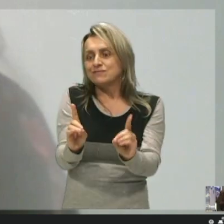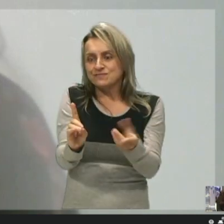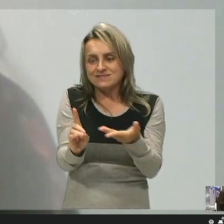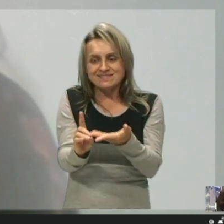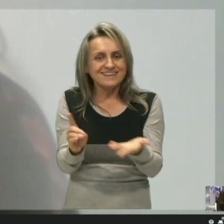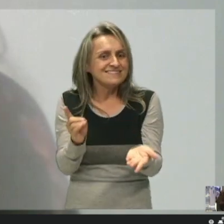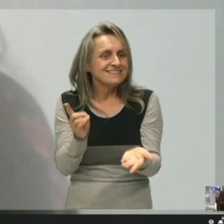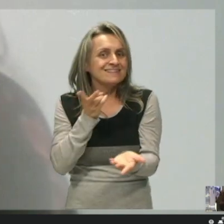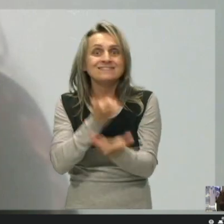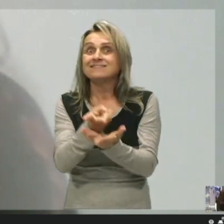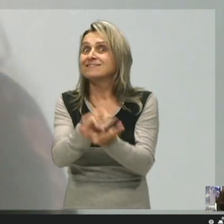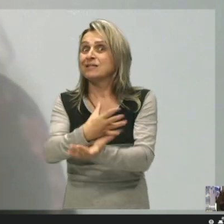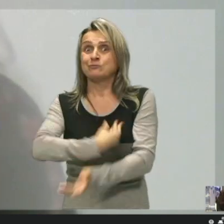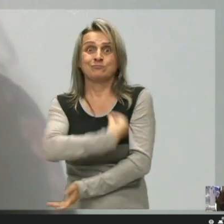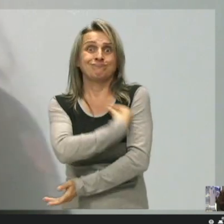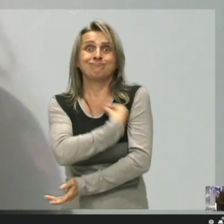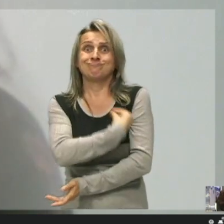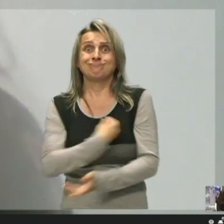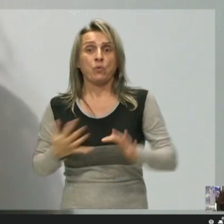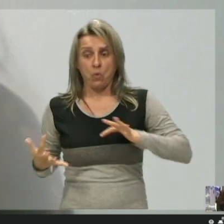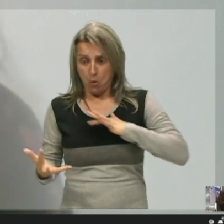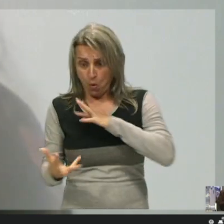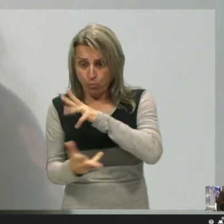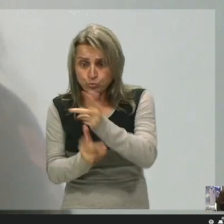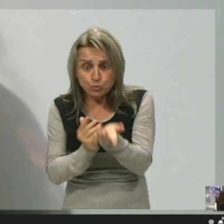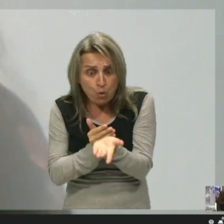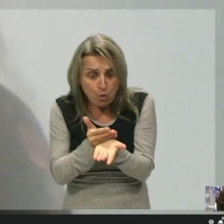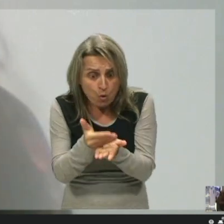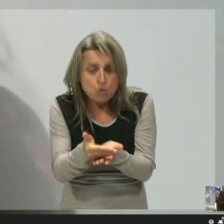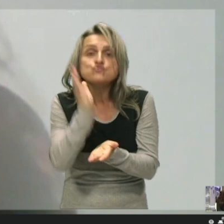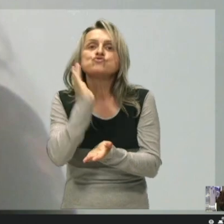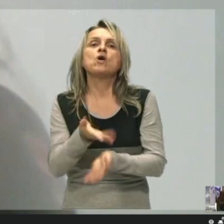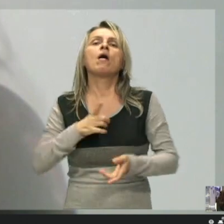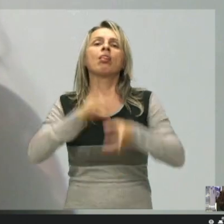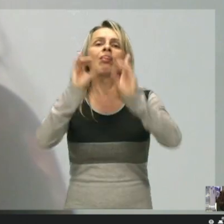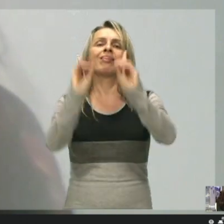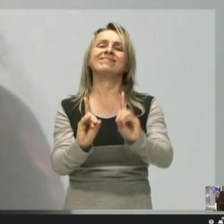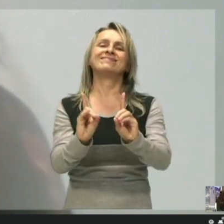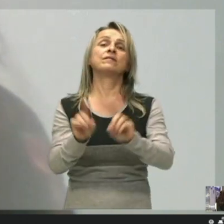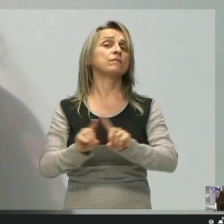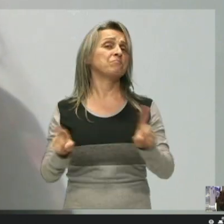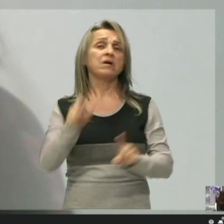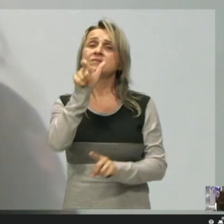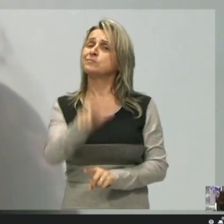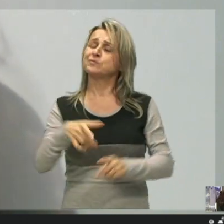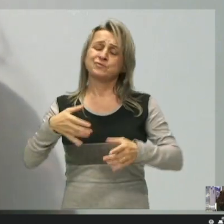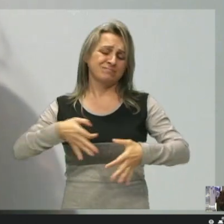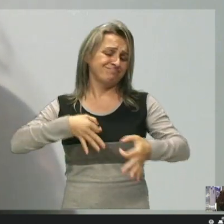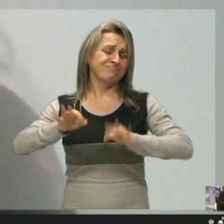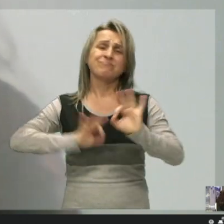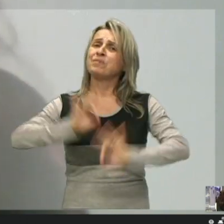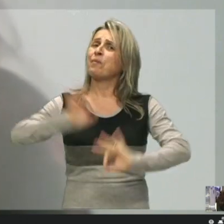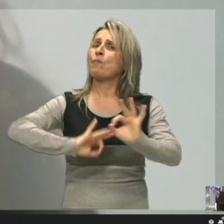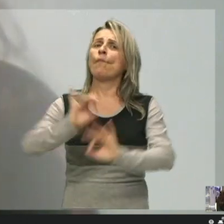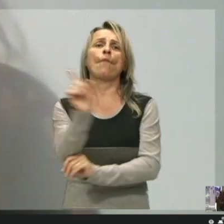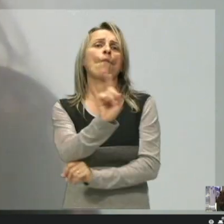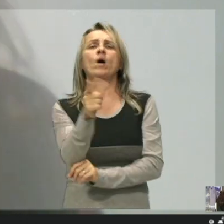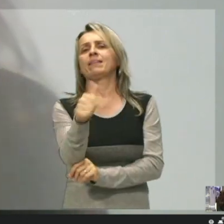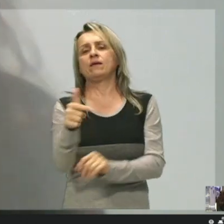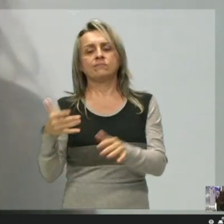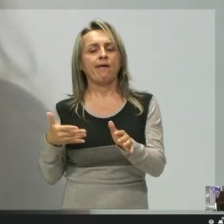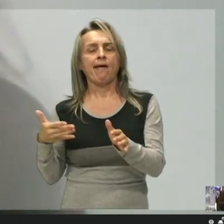Então, nós não somos preparados, não nascemos com olhar inclusivo e para acessibilidade. Então, a gente sempre tem um discurso